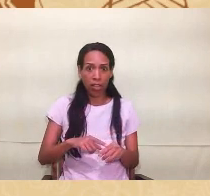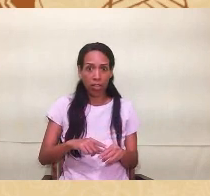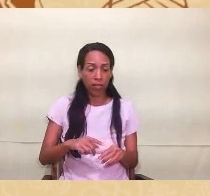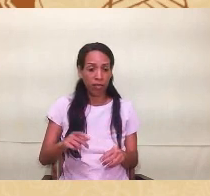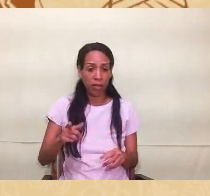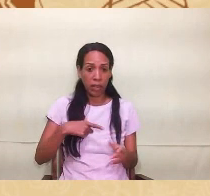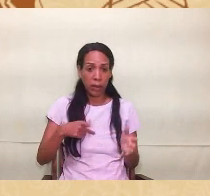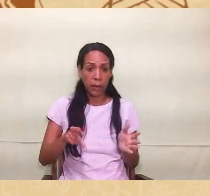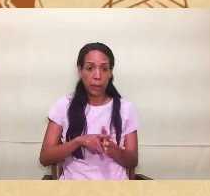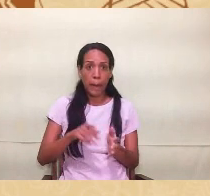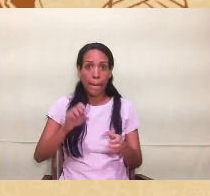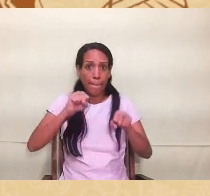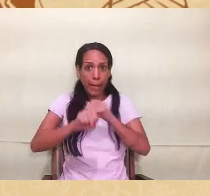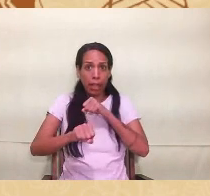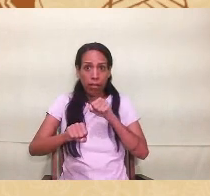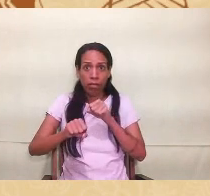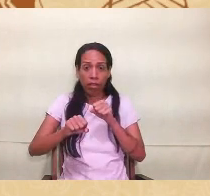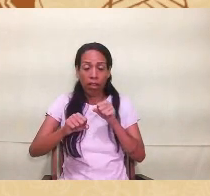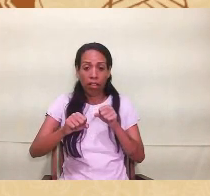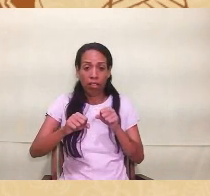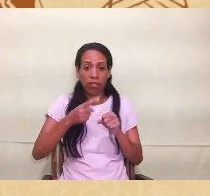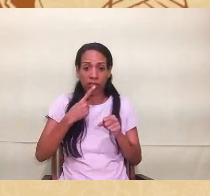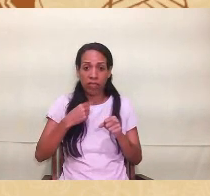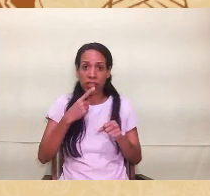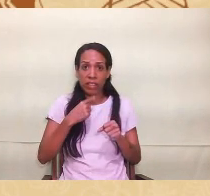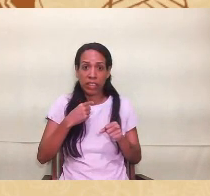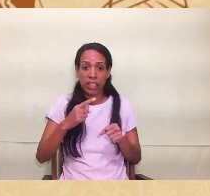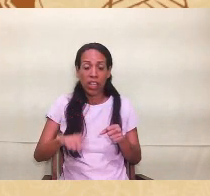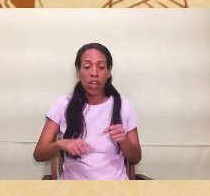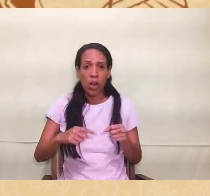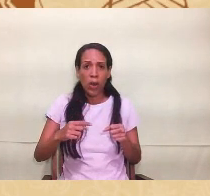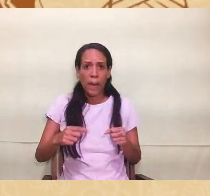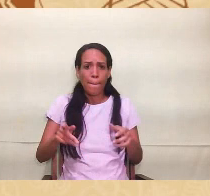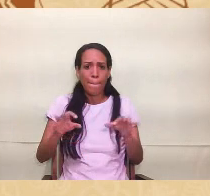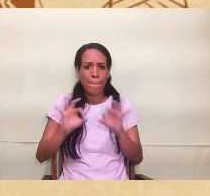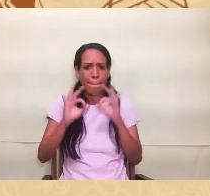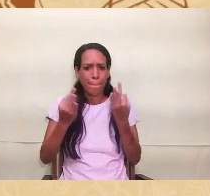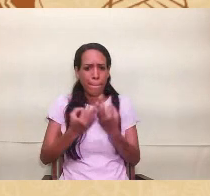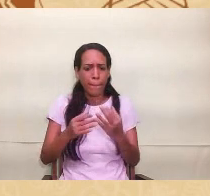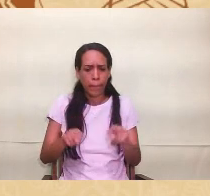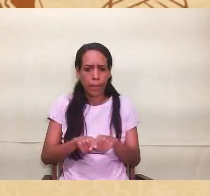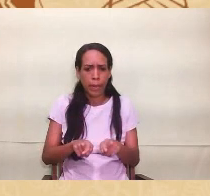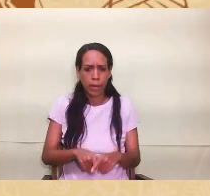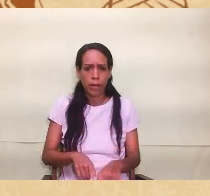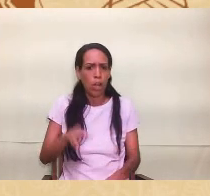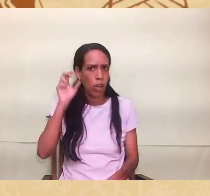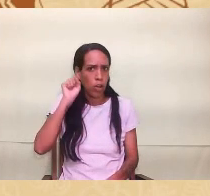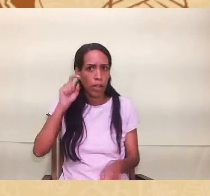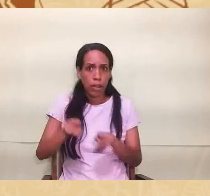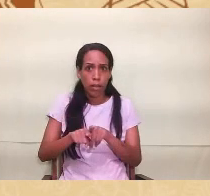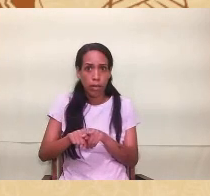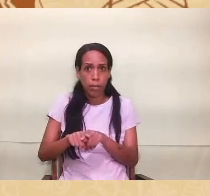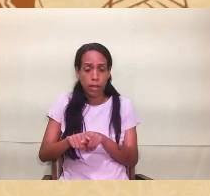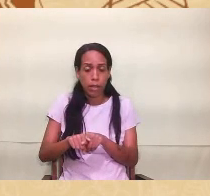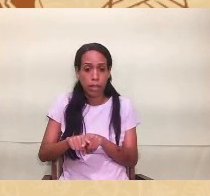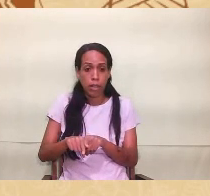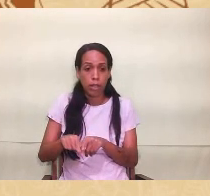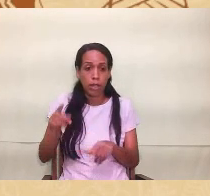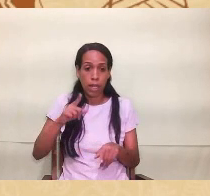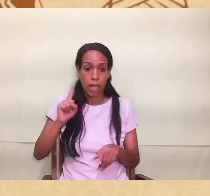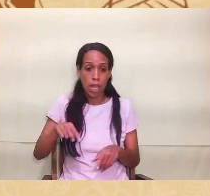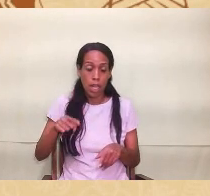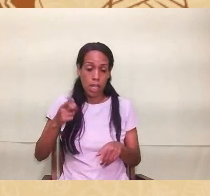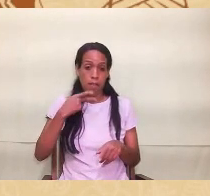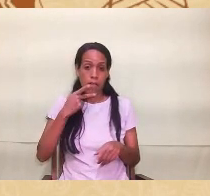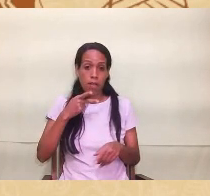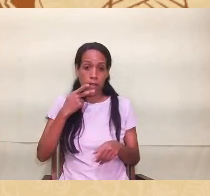pois matar e sanguentar os nossos pobres parentes. Mas só que a gente não vive de rancor. Tanto é que eu até brinco quando eu vou